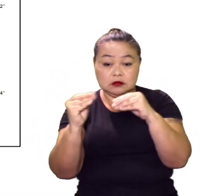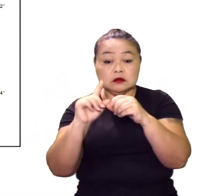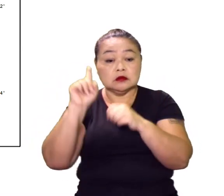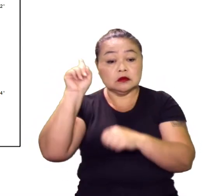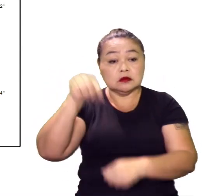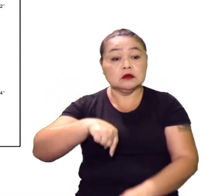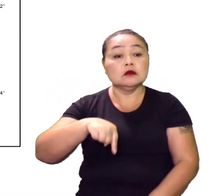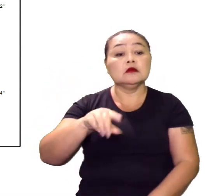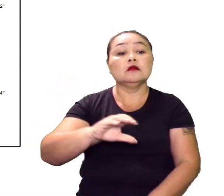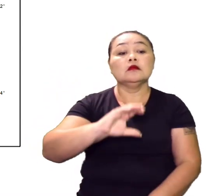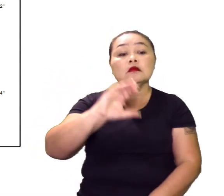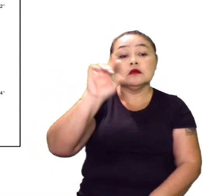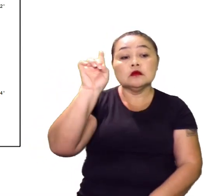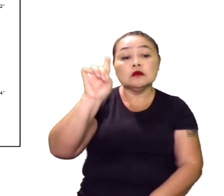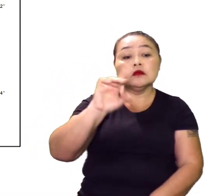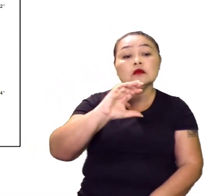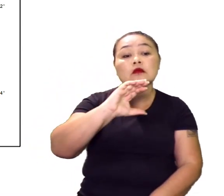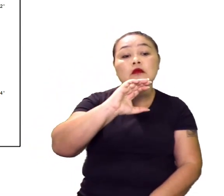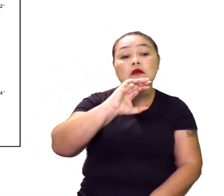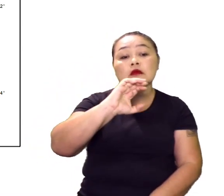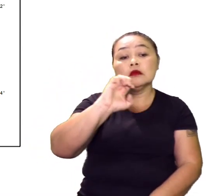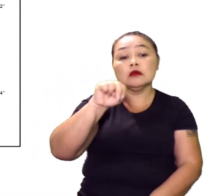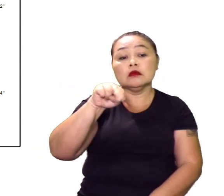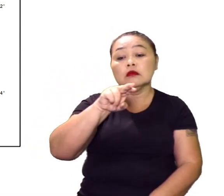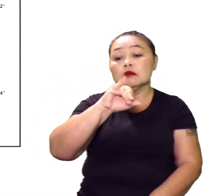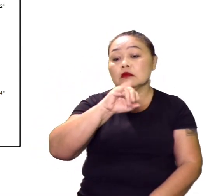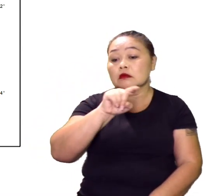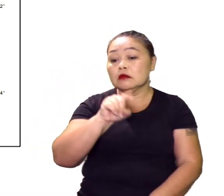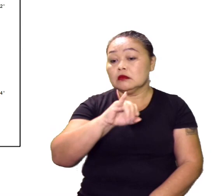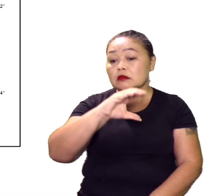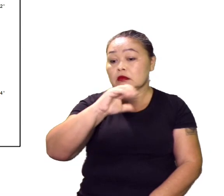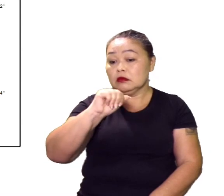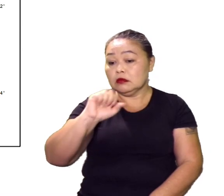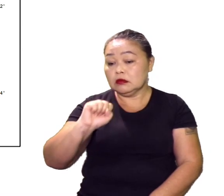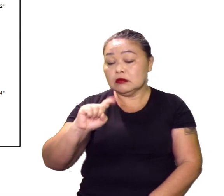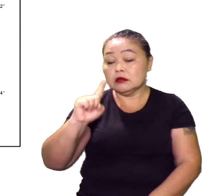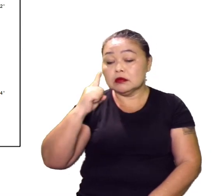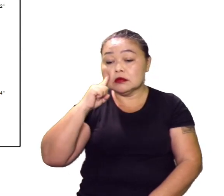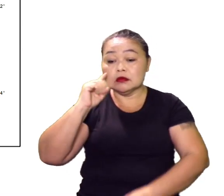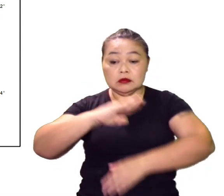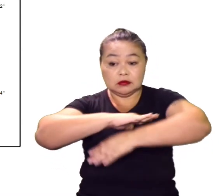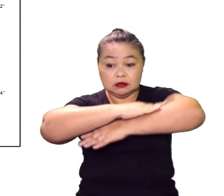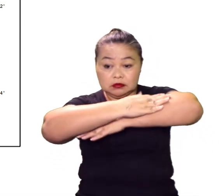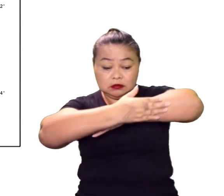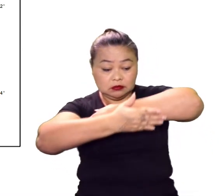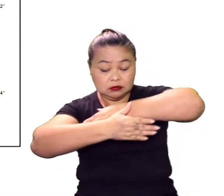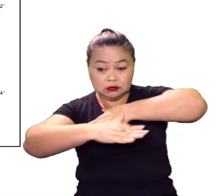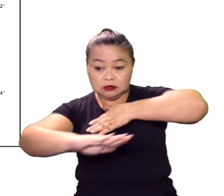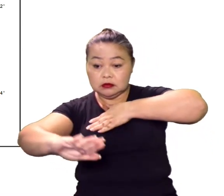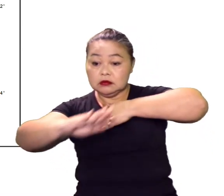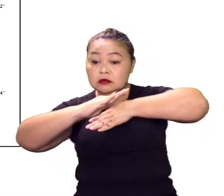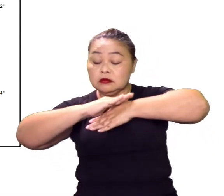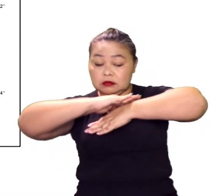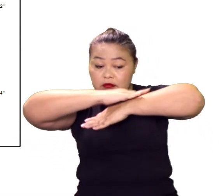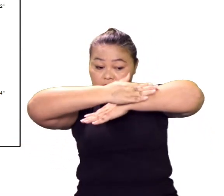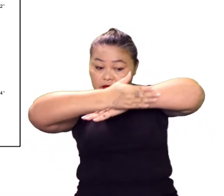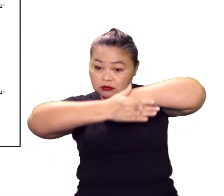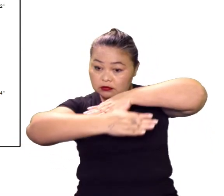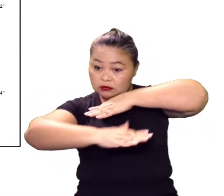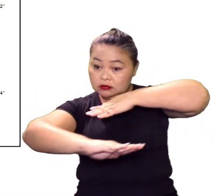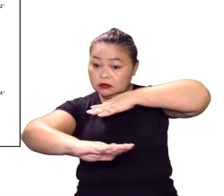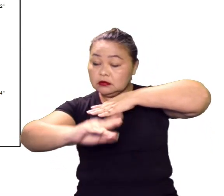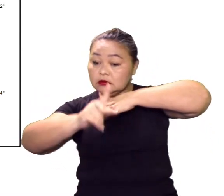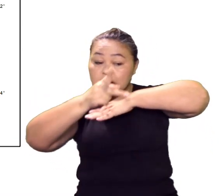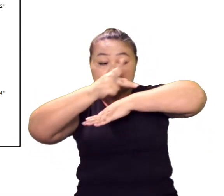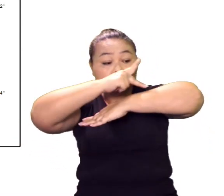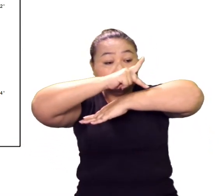cenozoica, ok? Ali não tem a Chapada dos Parecis, lá é uma bacia, porque tem a parte alta, mas o que